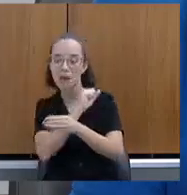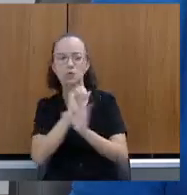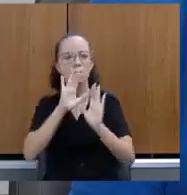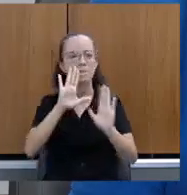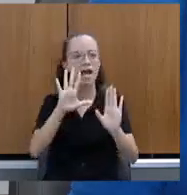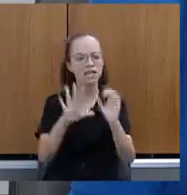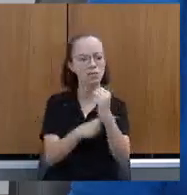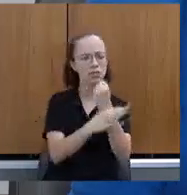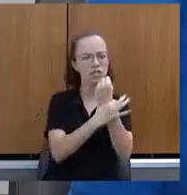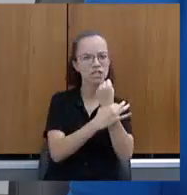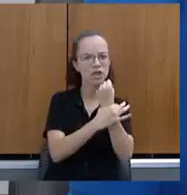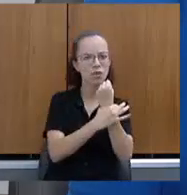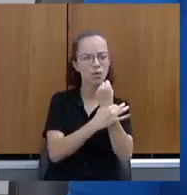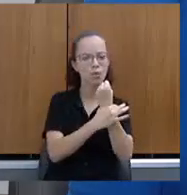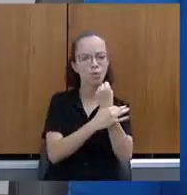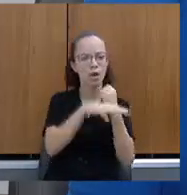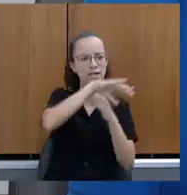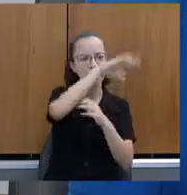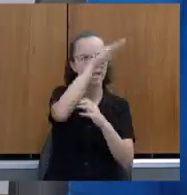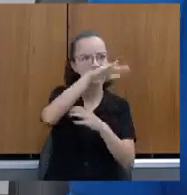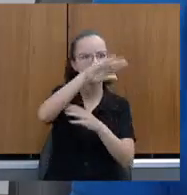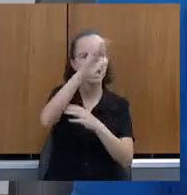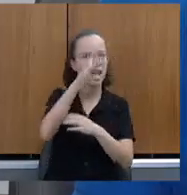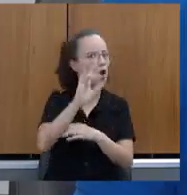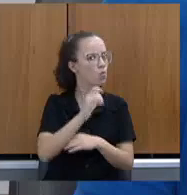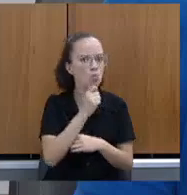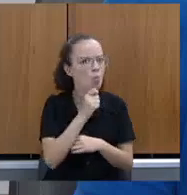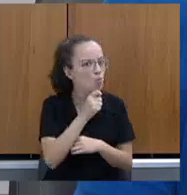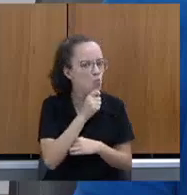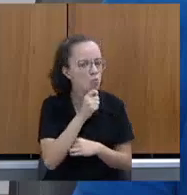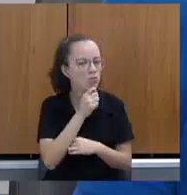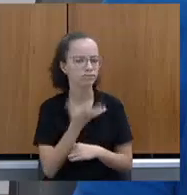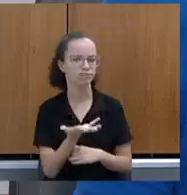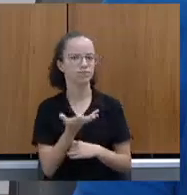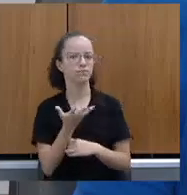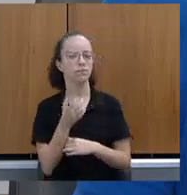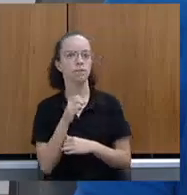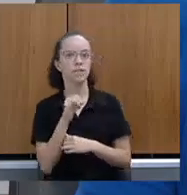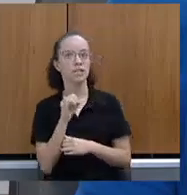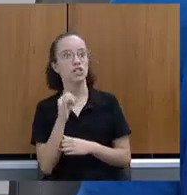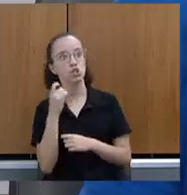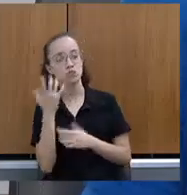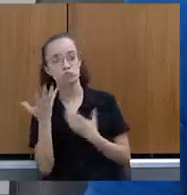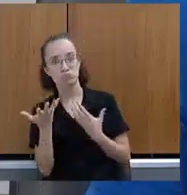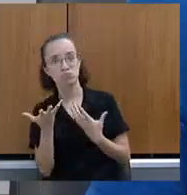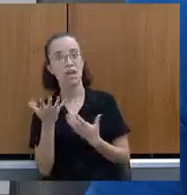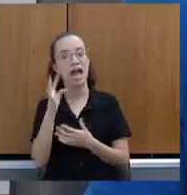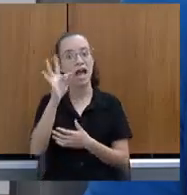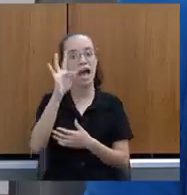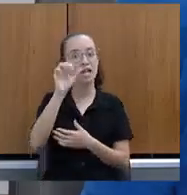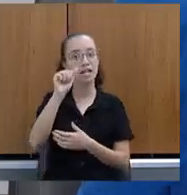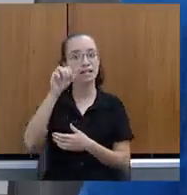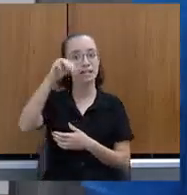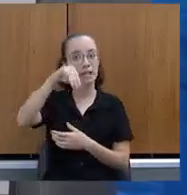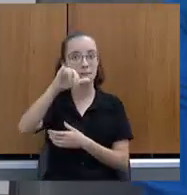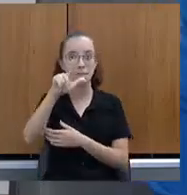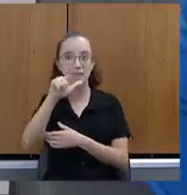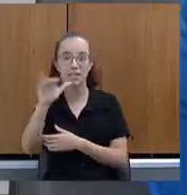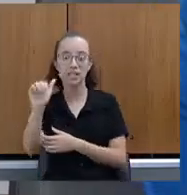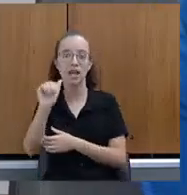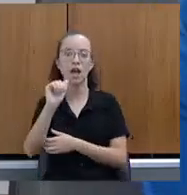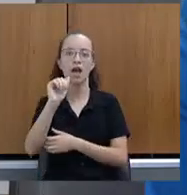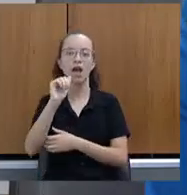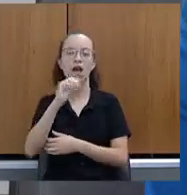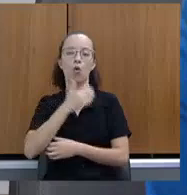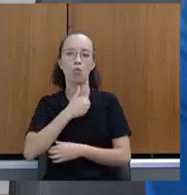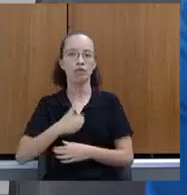que a proteção definitiva da Serra do Curral porque se eu não me engano Inclusive a camisa é o governo usou